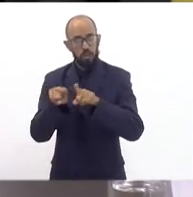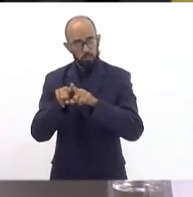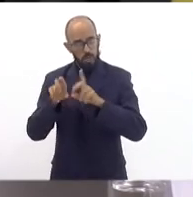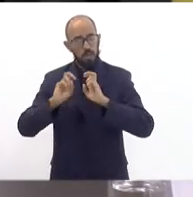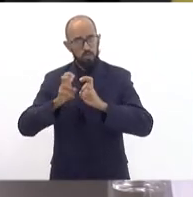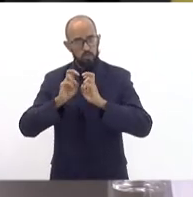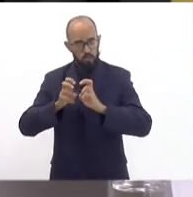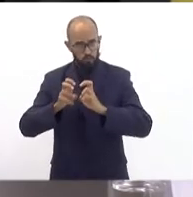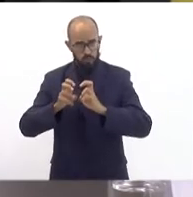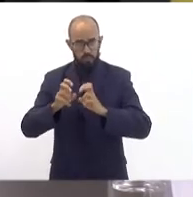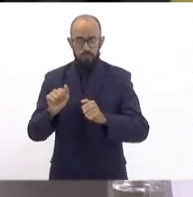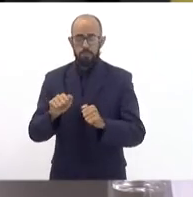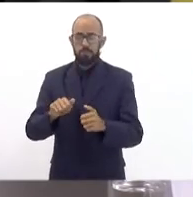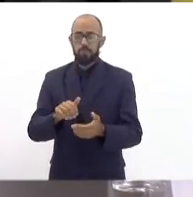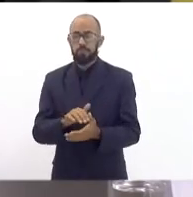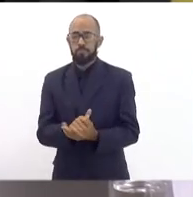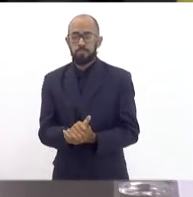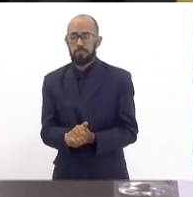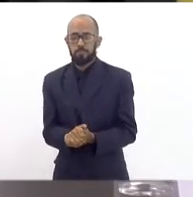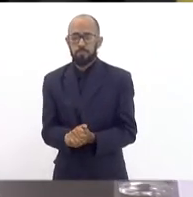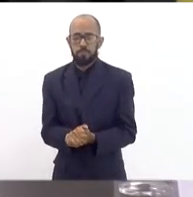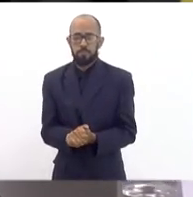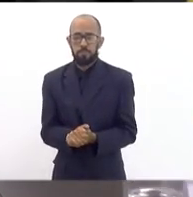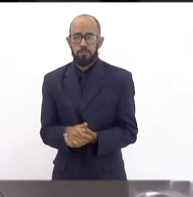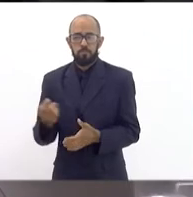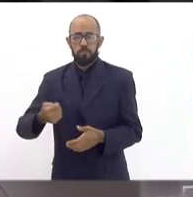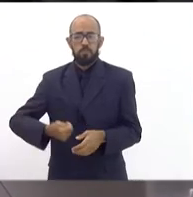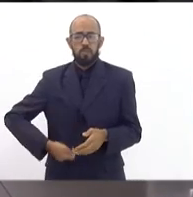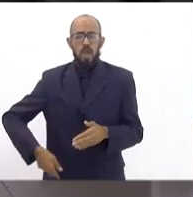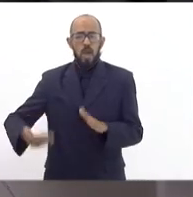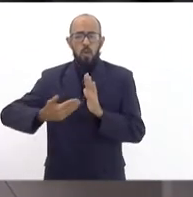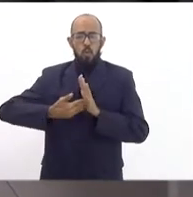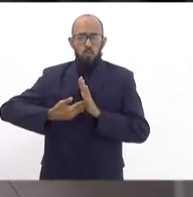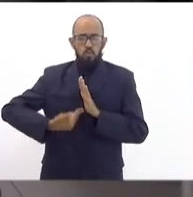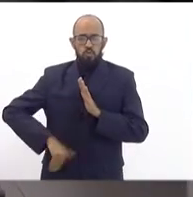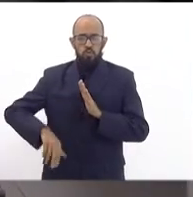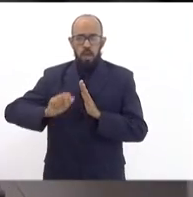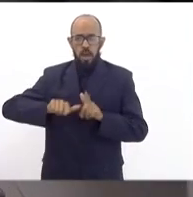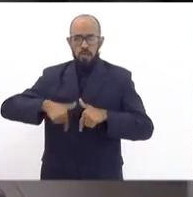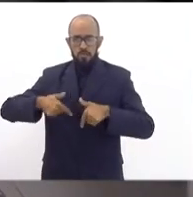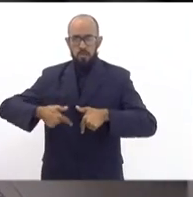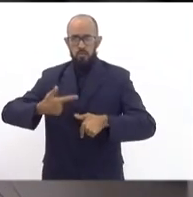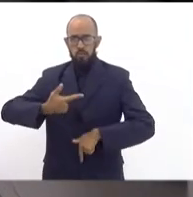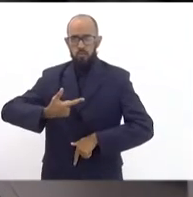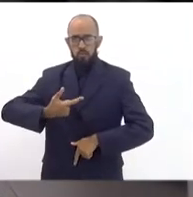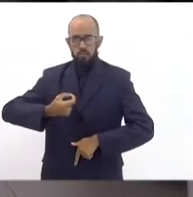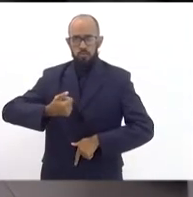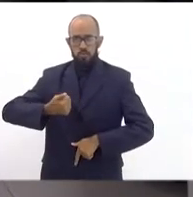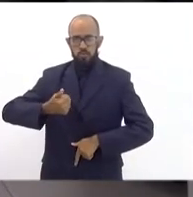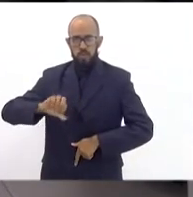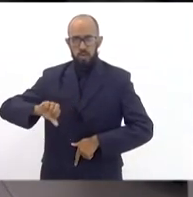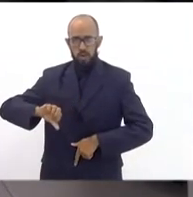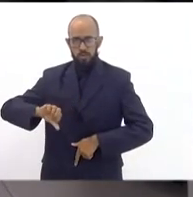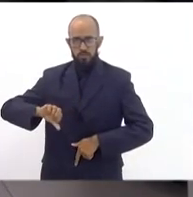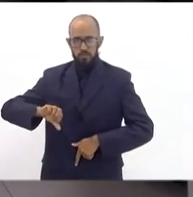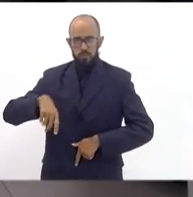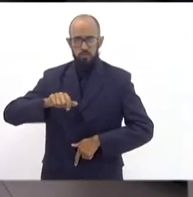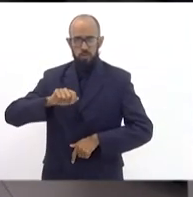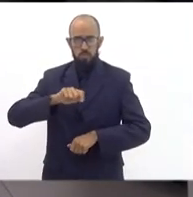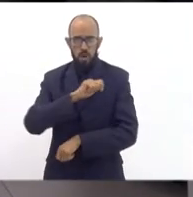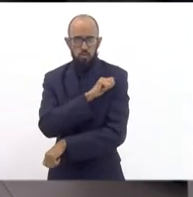Né? A última ação de fiscalização, né, foi em 2019, foi uma